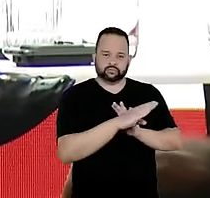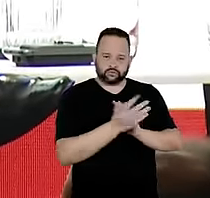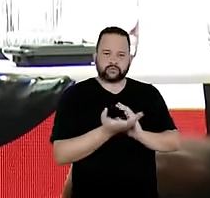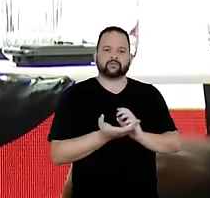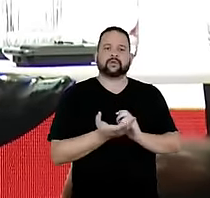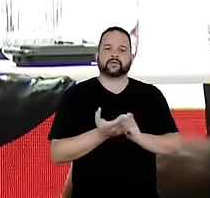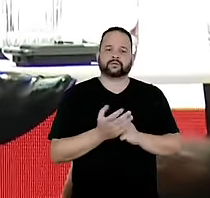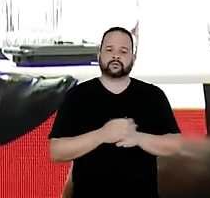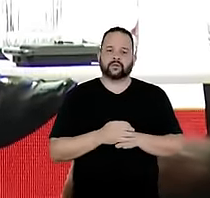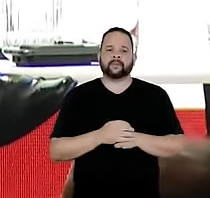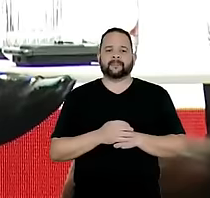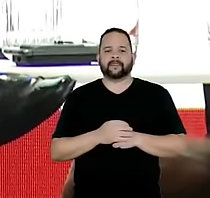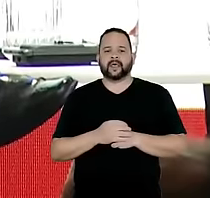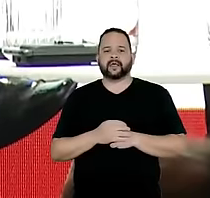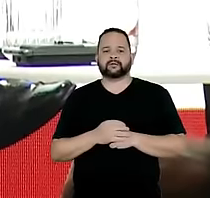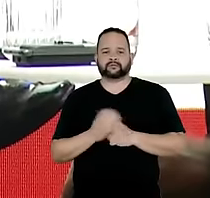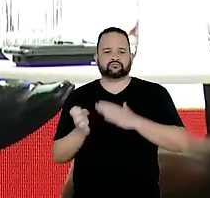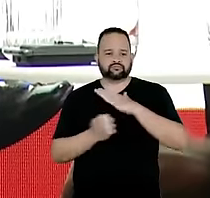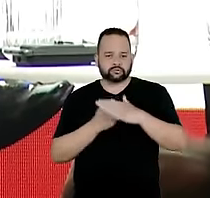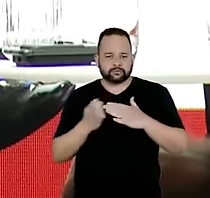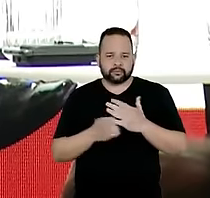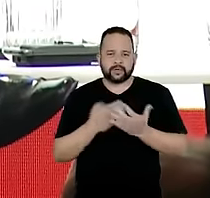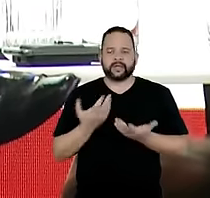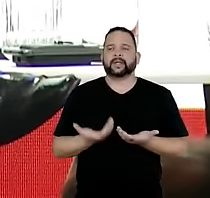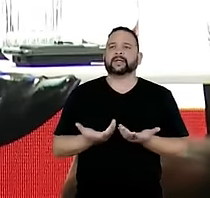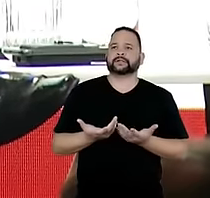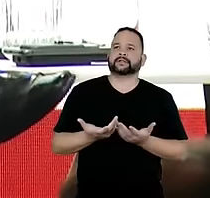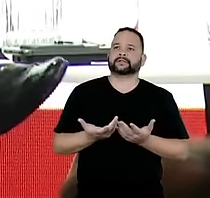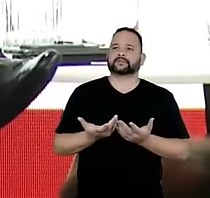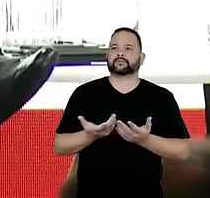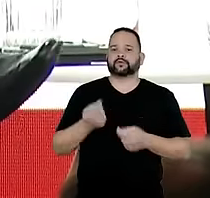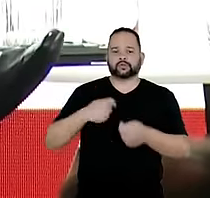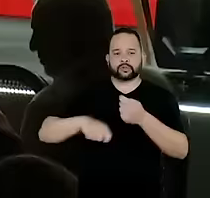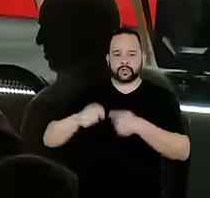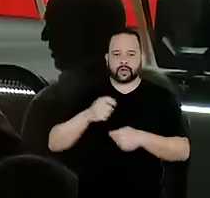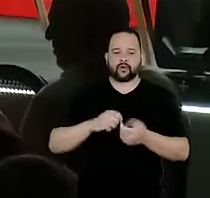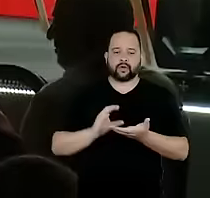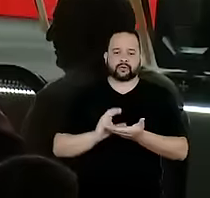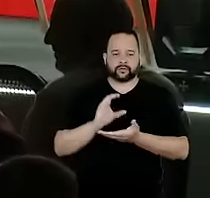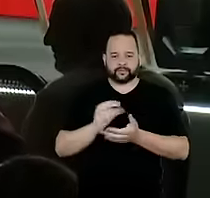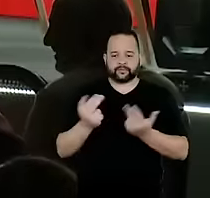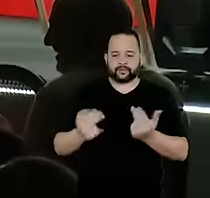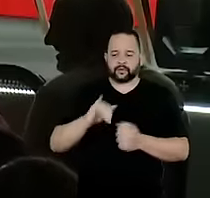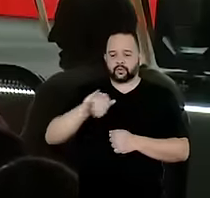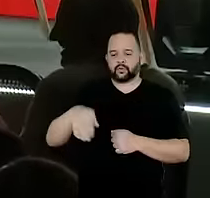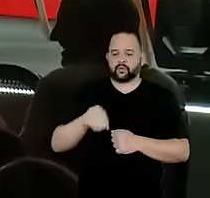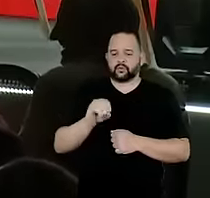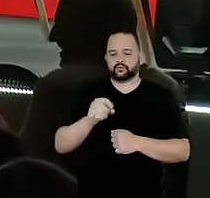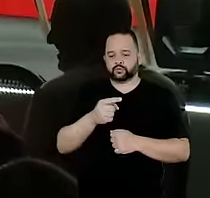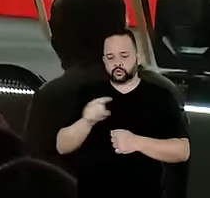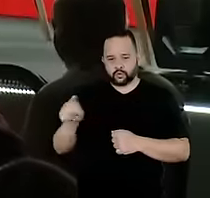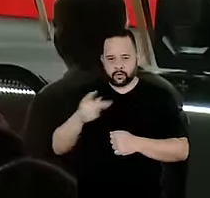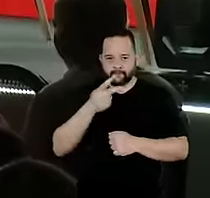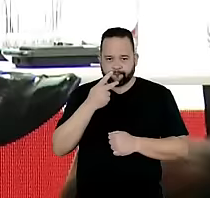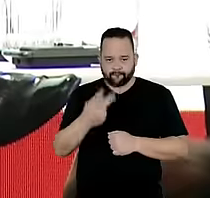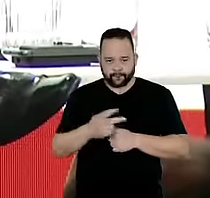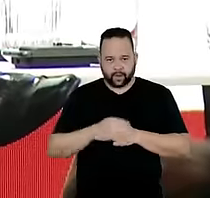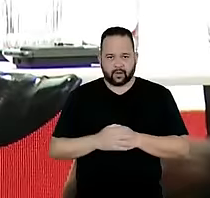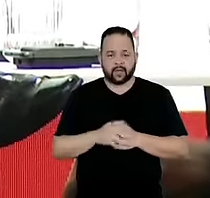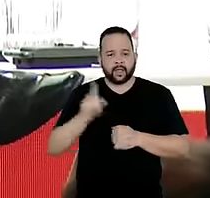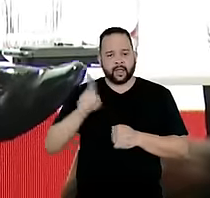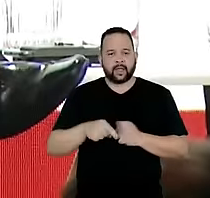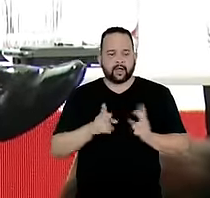mercado de crédito do Brasil desenvolveu muito e e muito da fala do João Pedro e do do Marcos Pinto aqui é uma continuidade de um